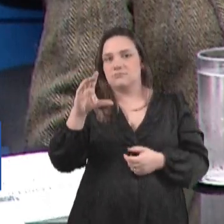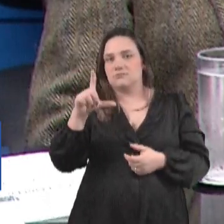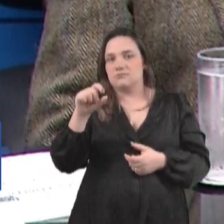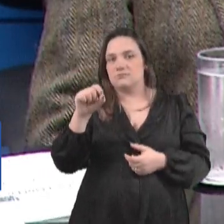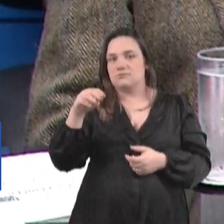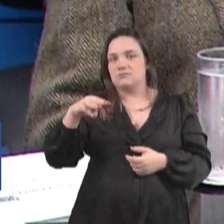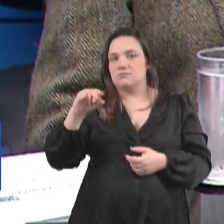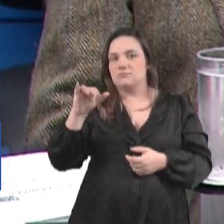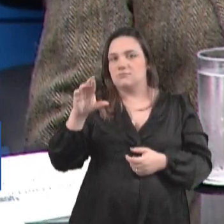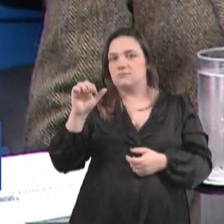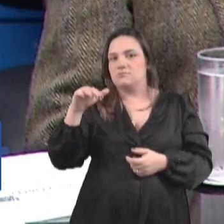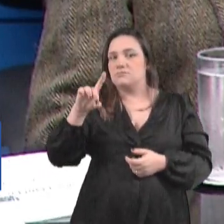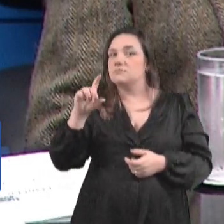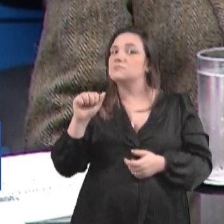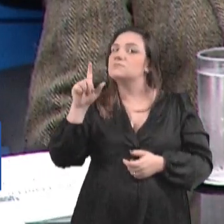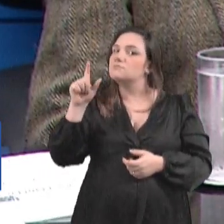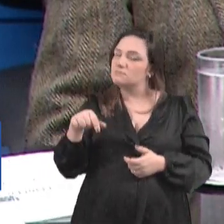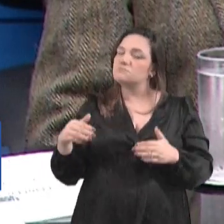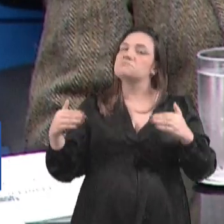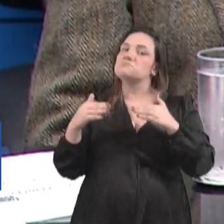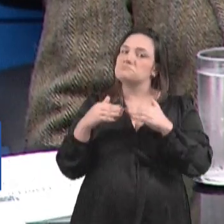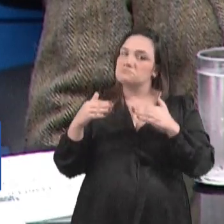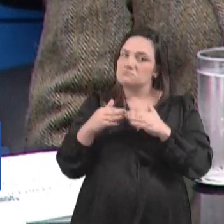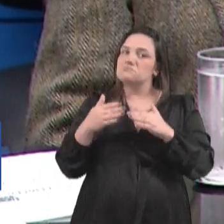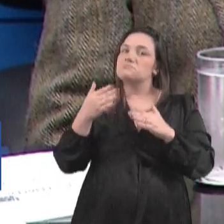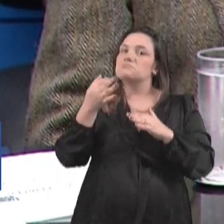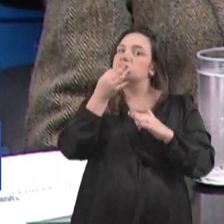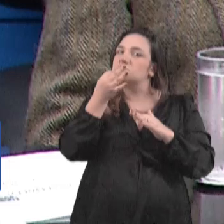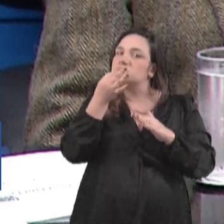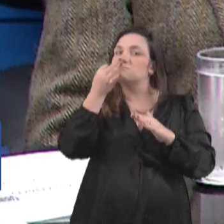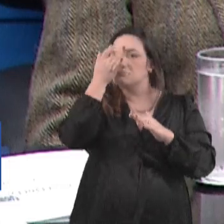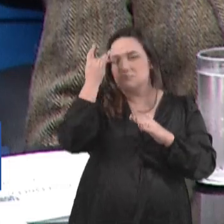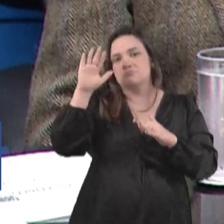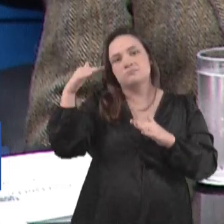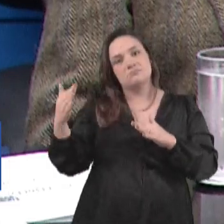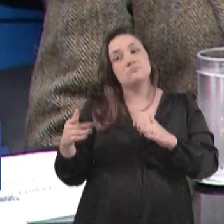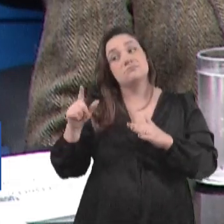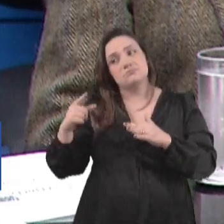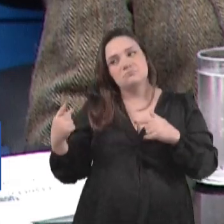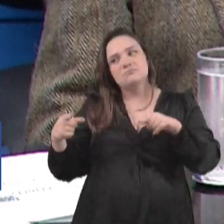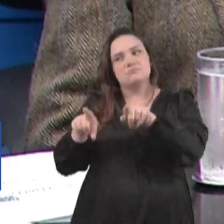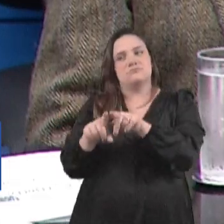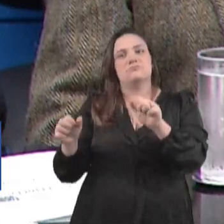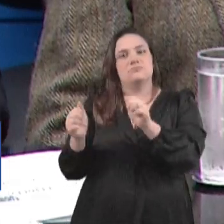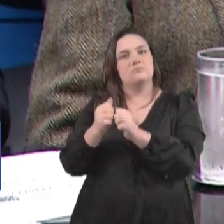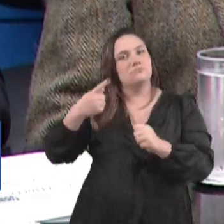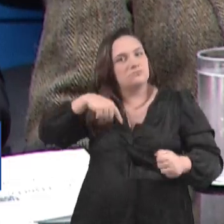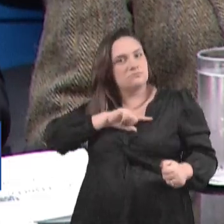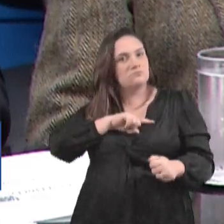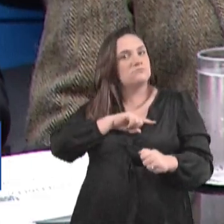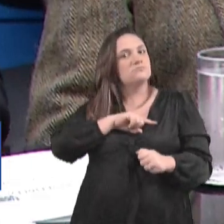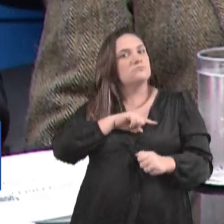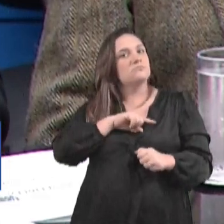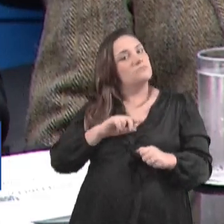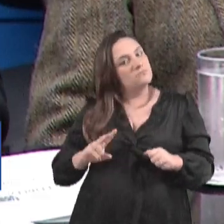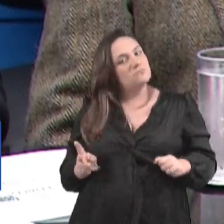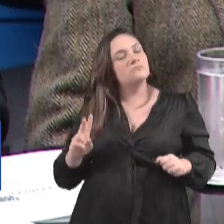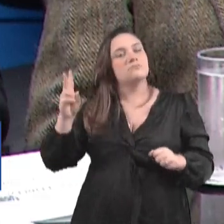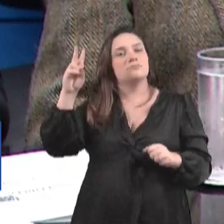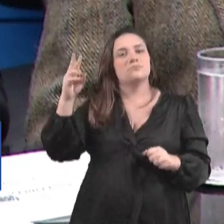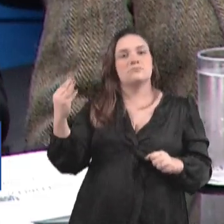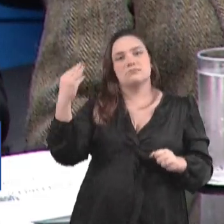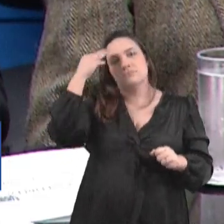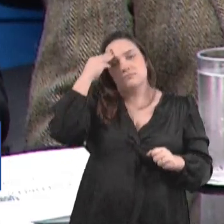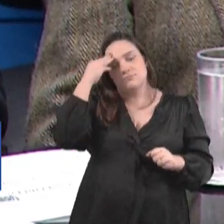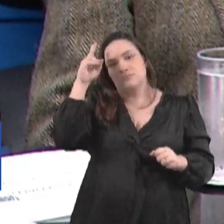que ratificou as indicações apresentadas e tem atuado como parceira fundamental na valorização